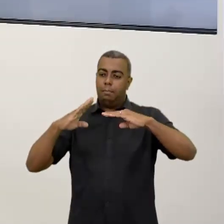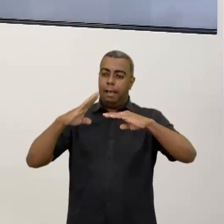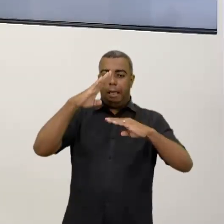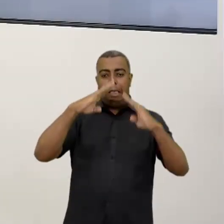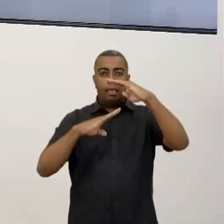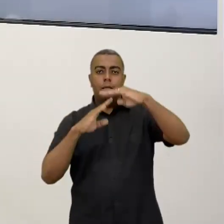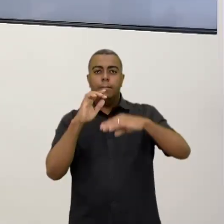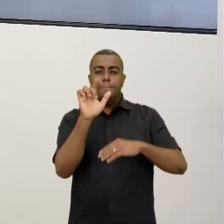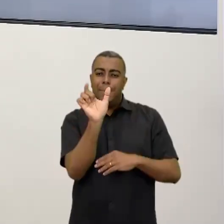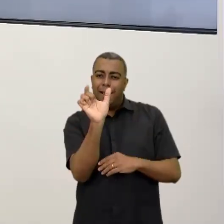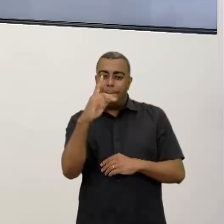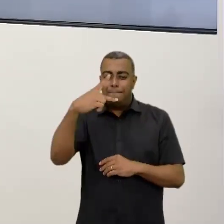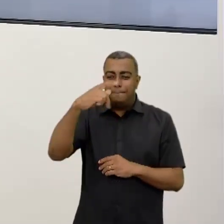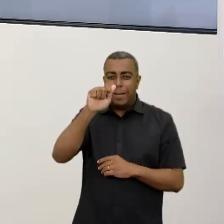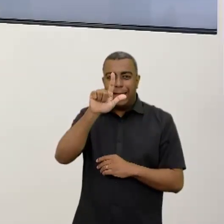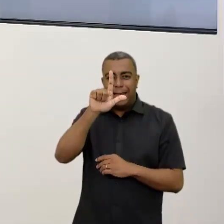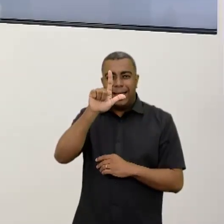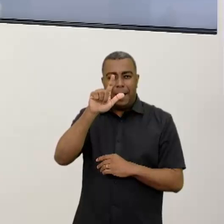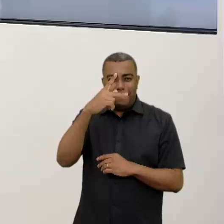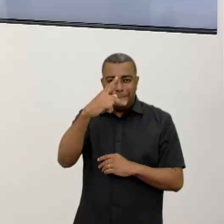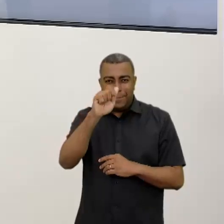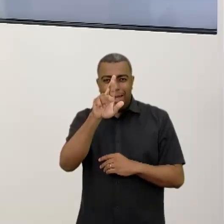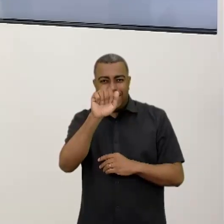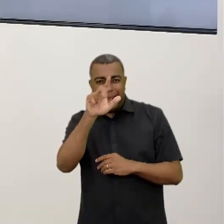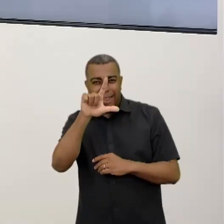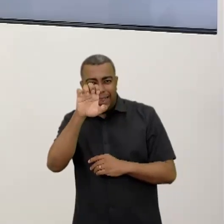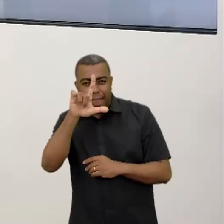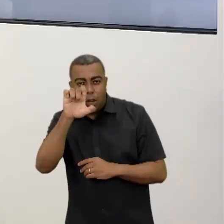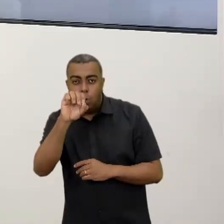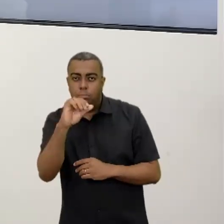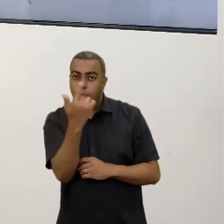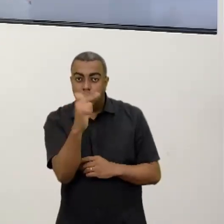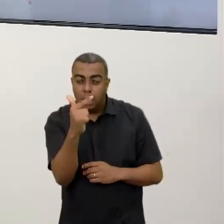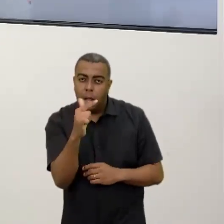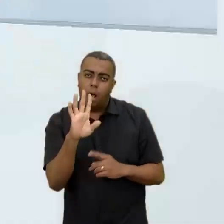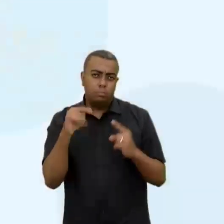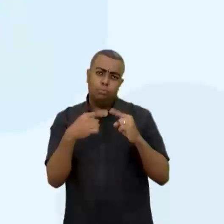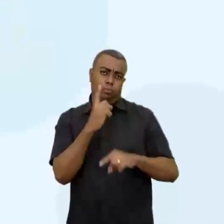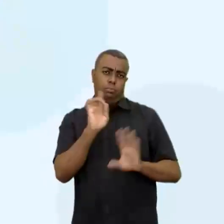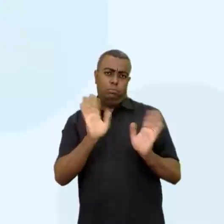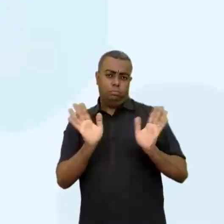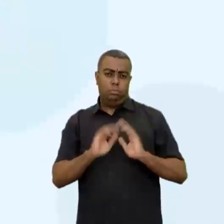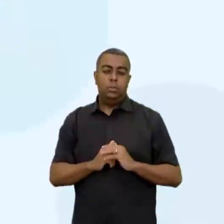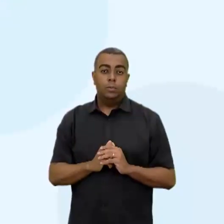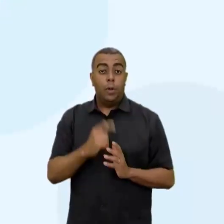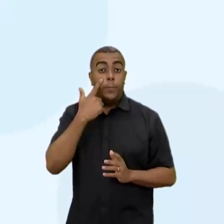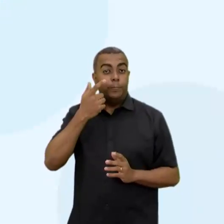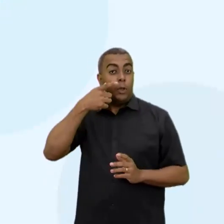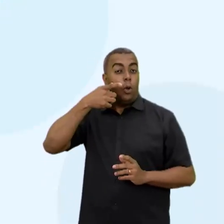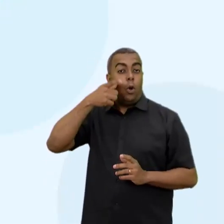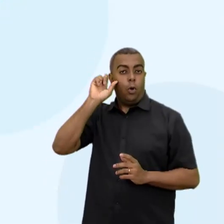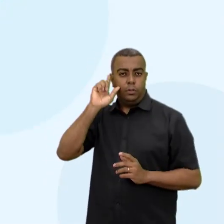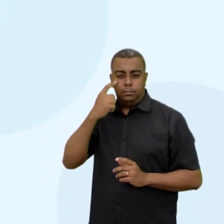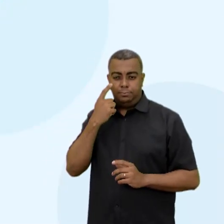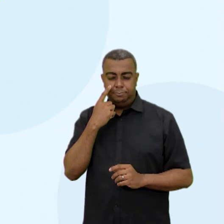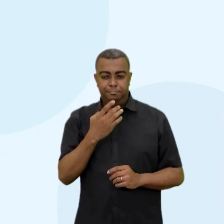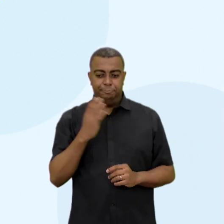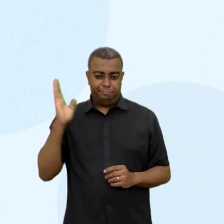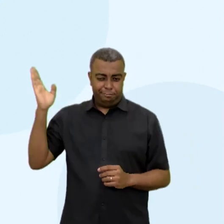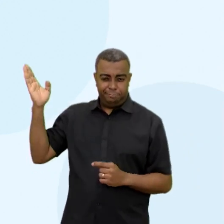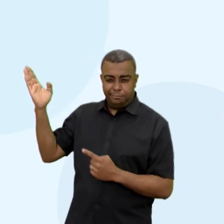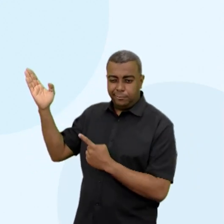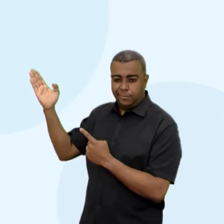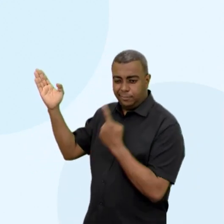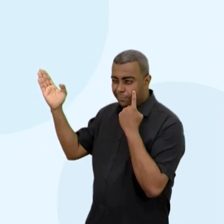palavra paralela aí, não funciona nada disso, tá certo? Então, vamos continuar então para o nosso slide de ontem, ó. Ontem a gente concluiu